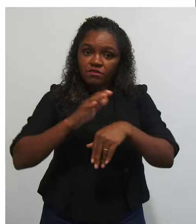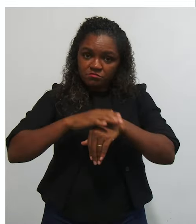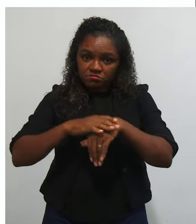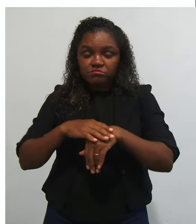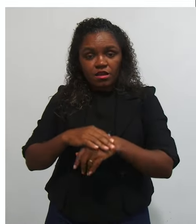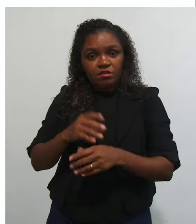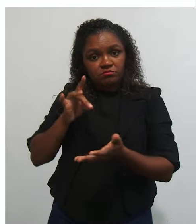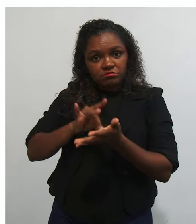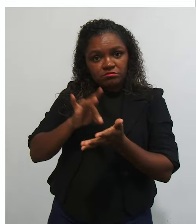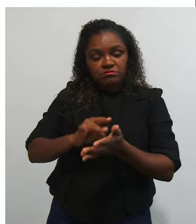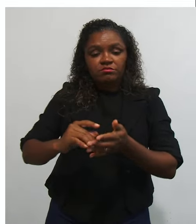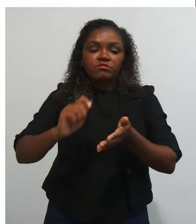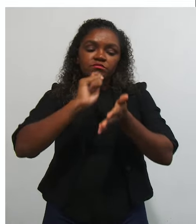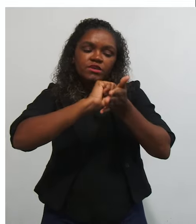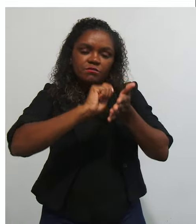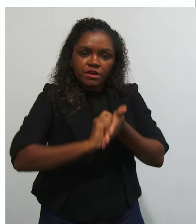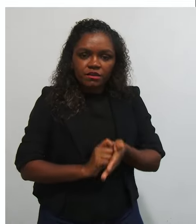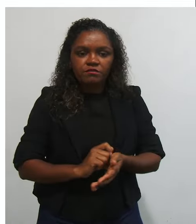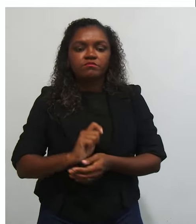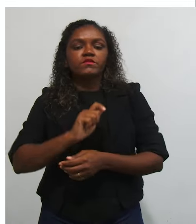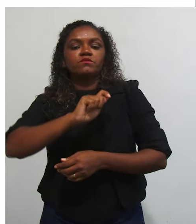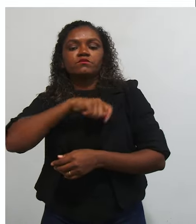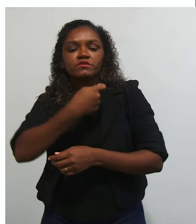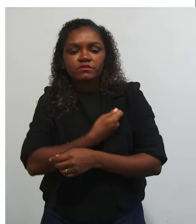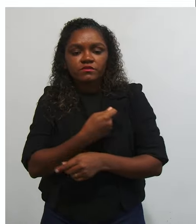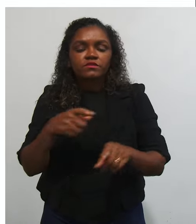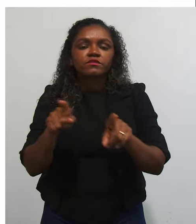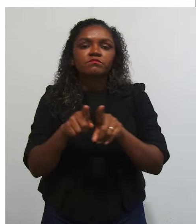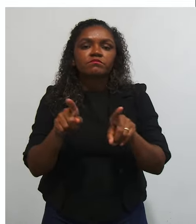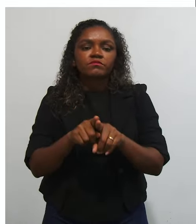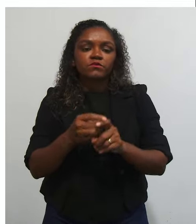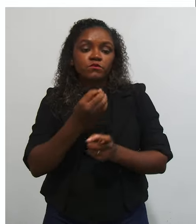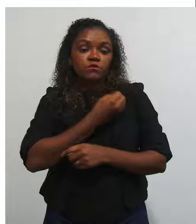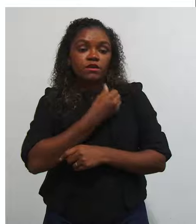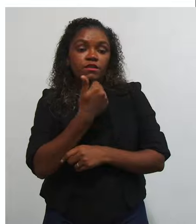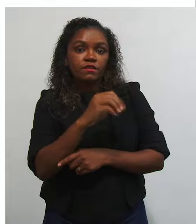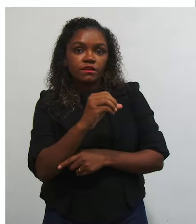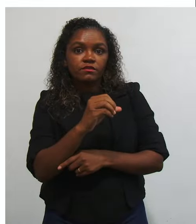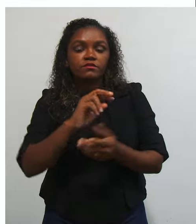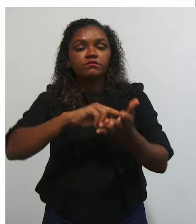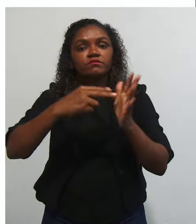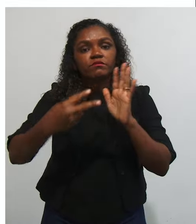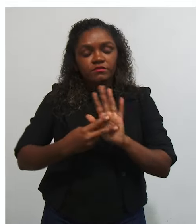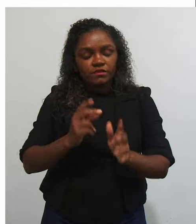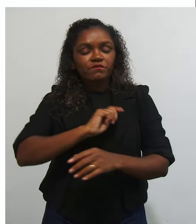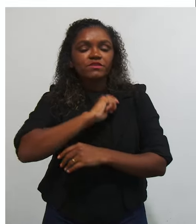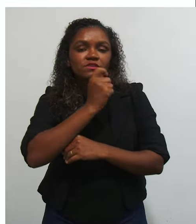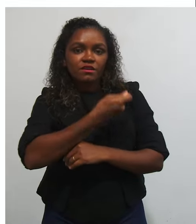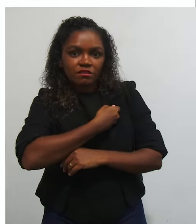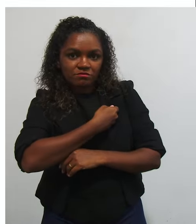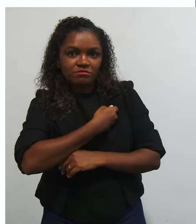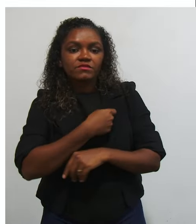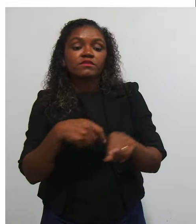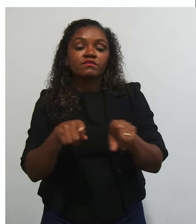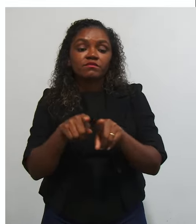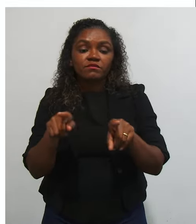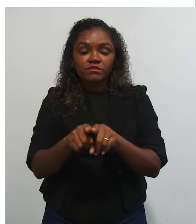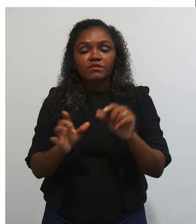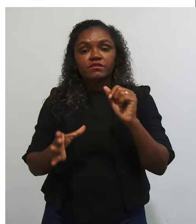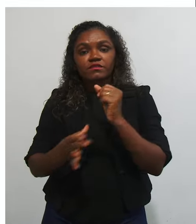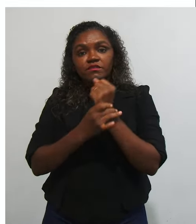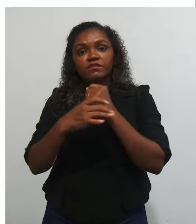fiscal, outros gravam, tem a grafia 10 do lado, que significa que é orçamento fiscal. E tem o orçamento